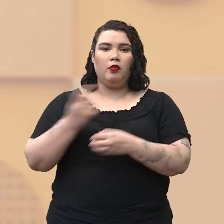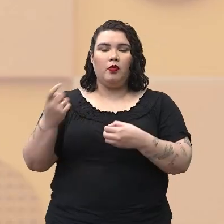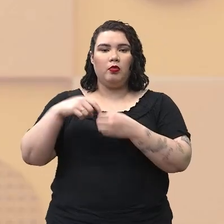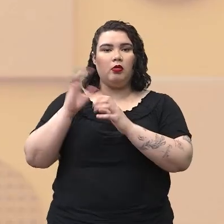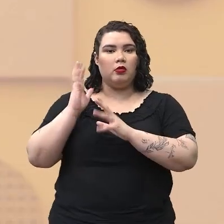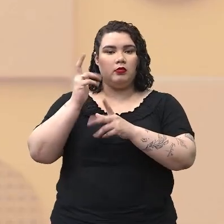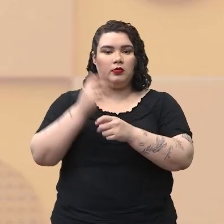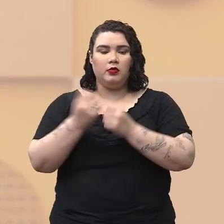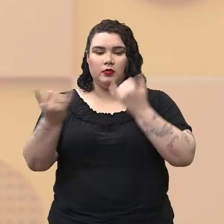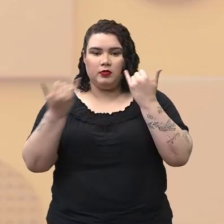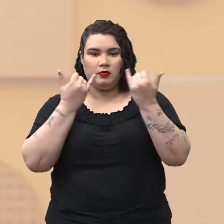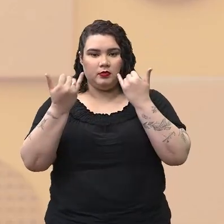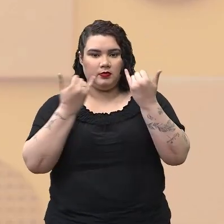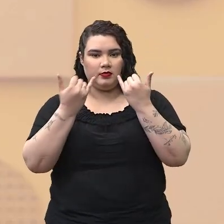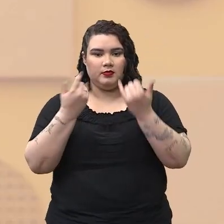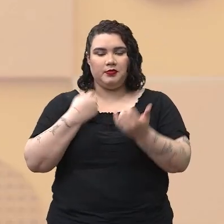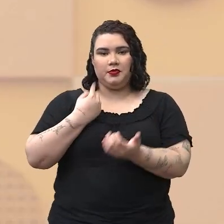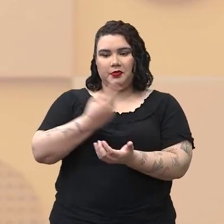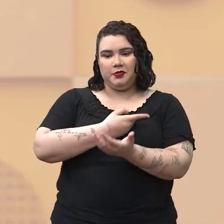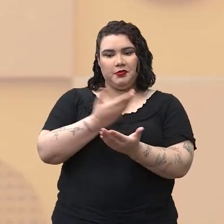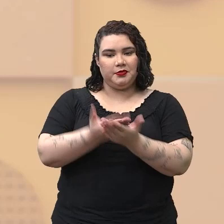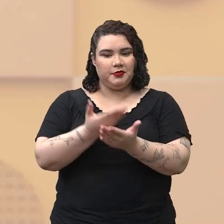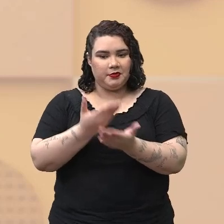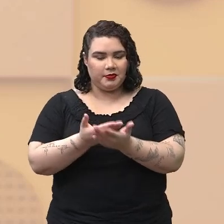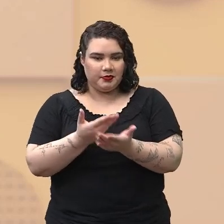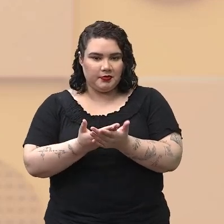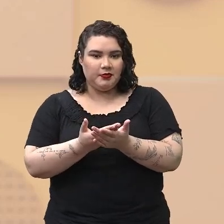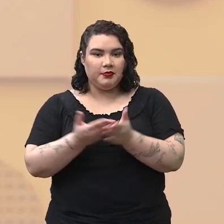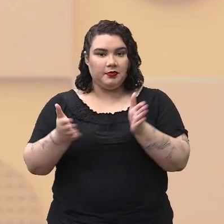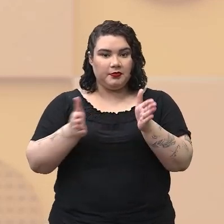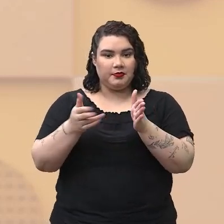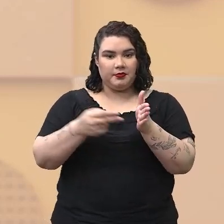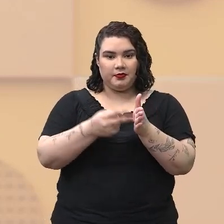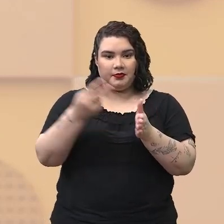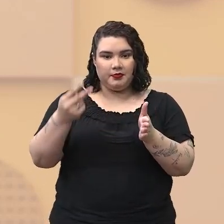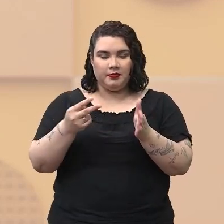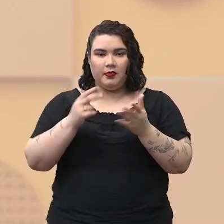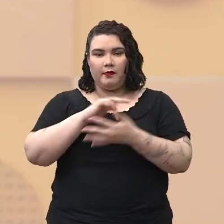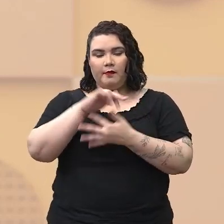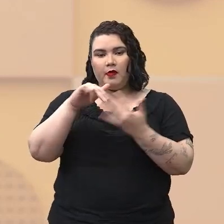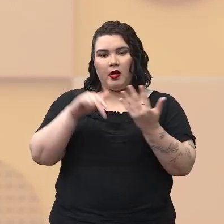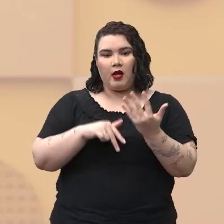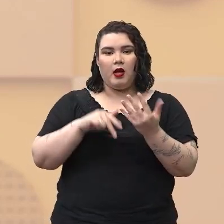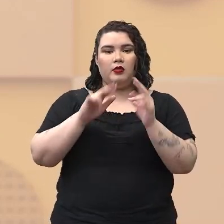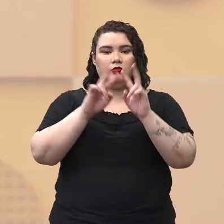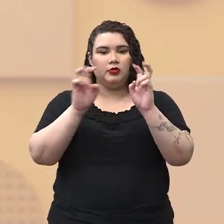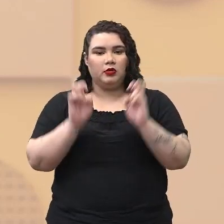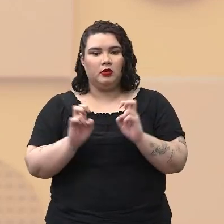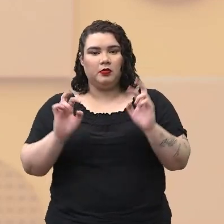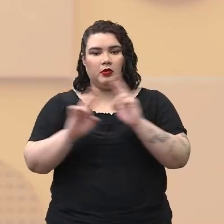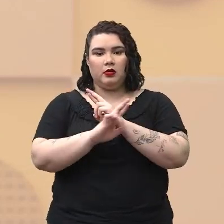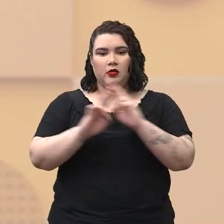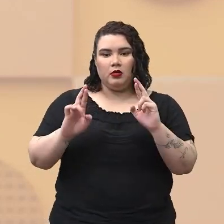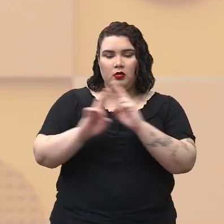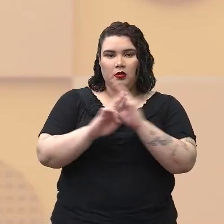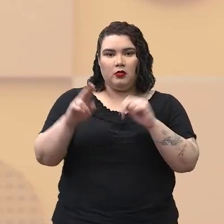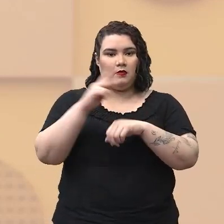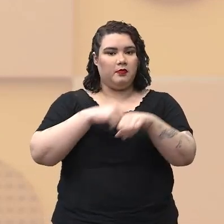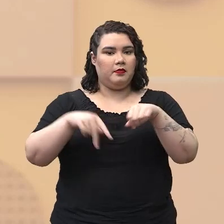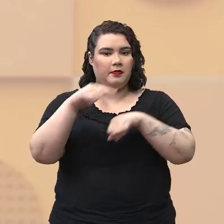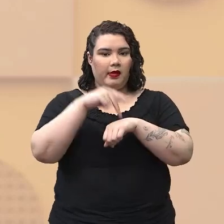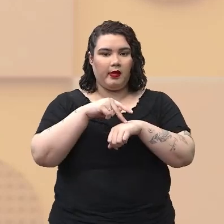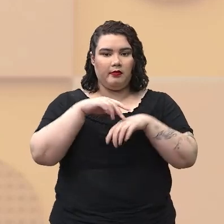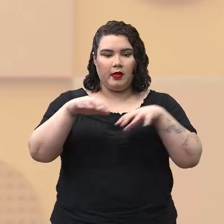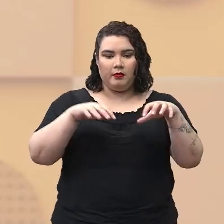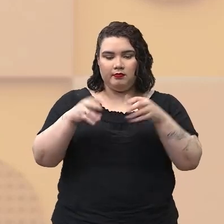algumas informações que nós vimos aí ao longo da unidade 2, que tratou sobre várias coisas relacionadas às relações entre os